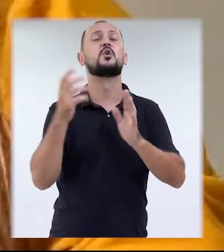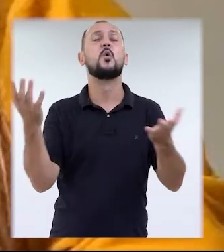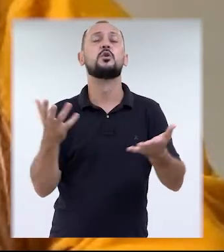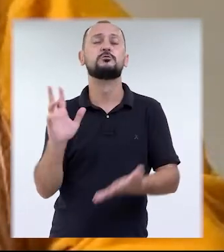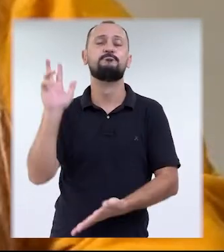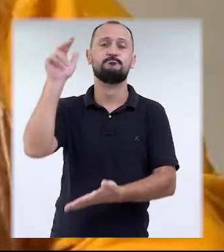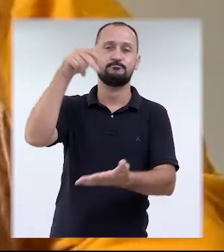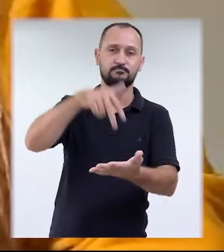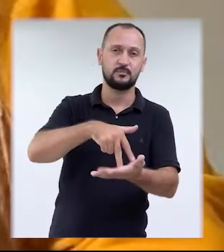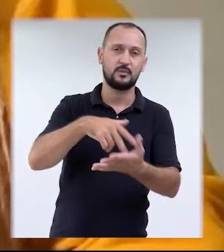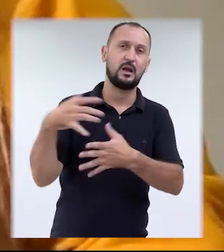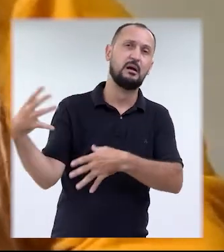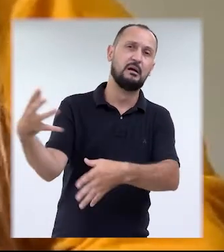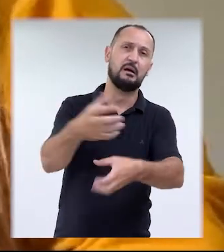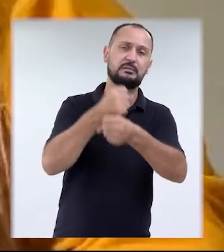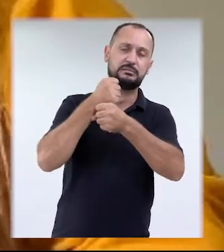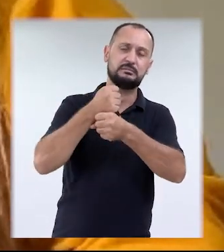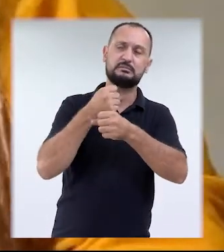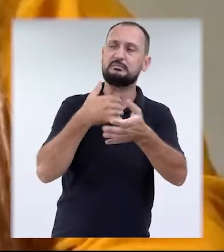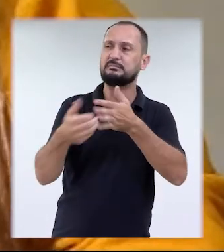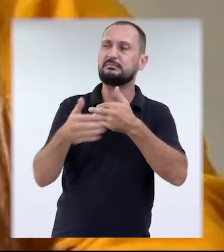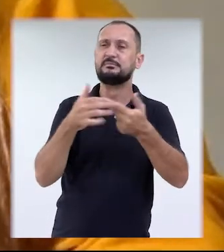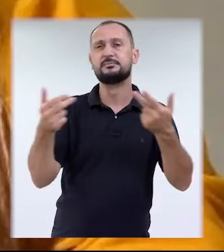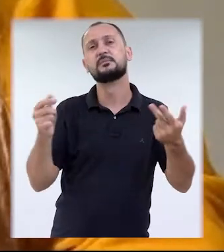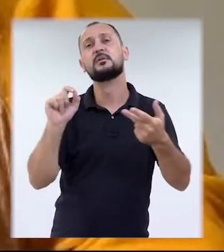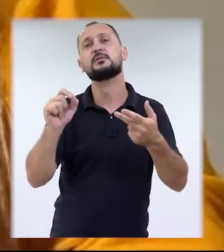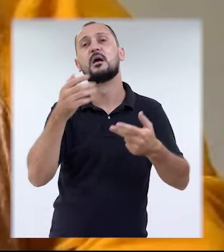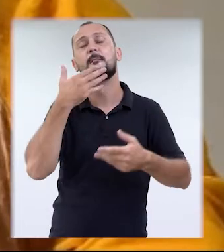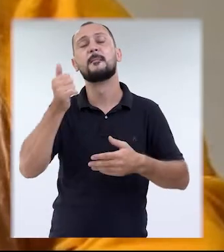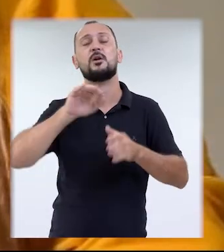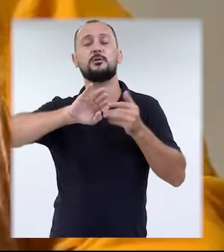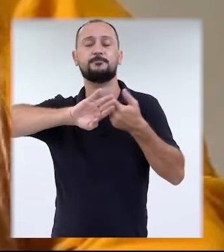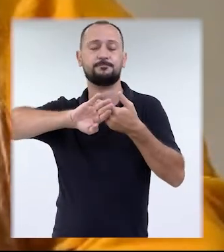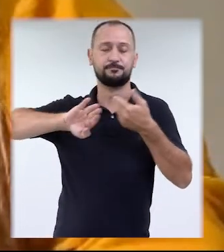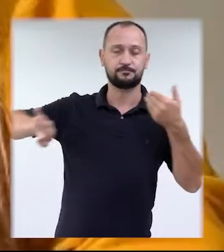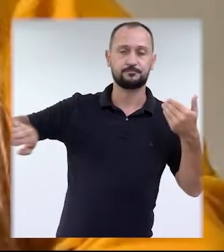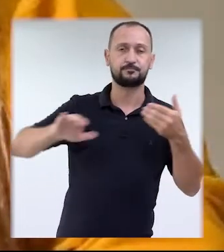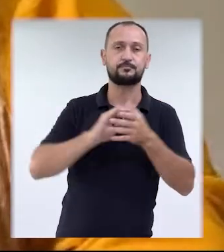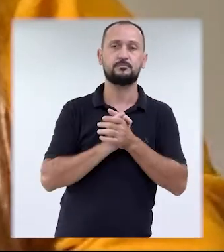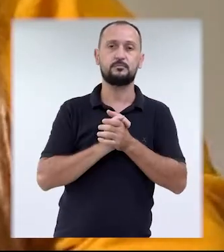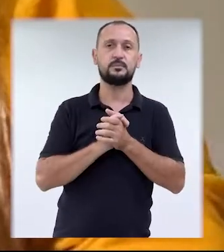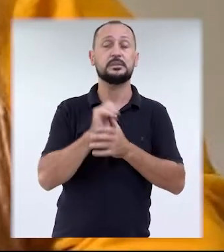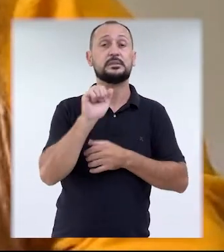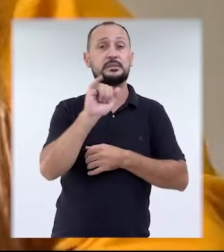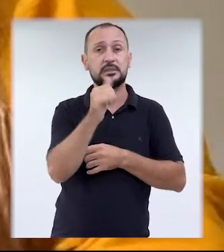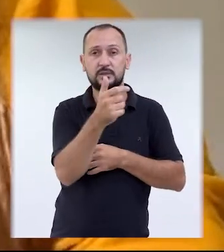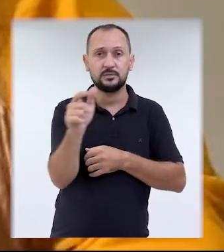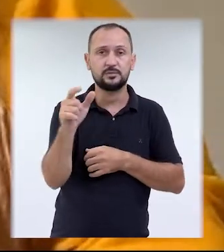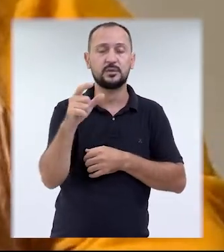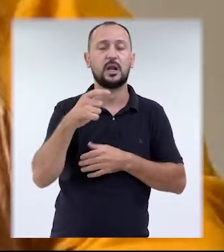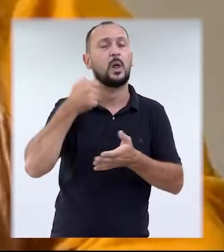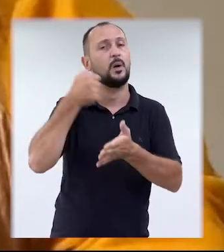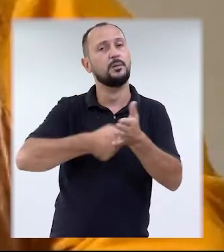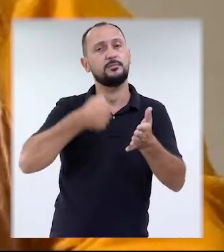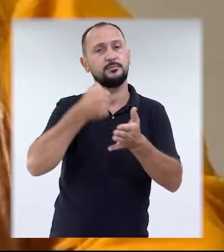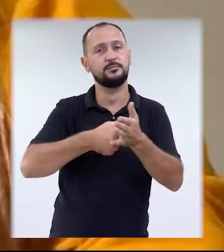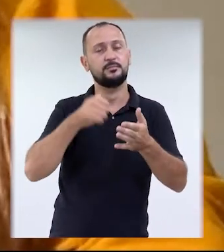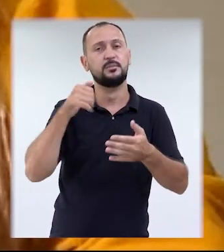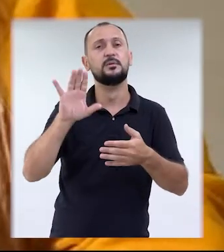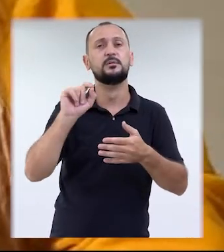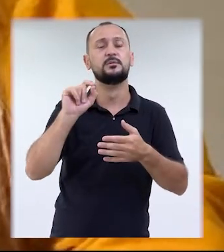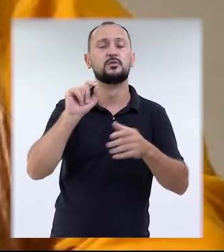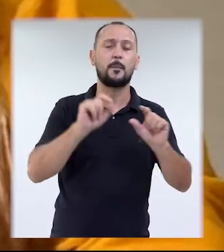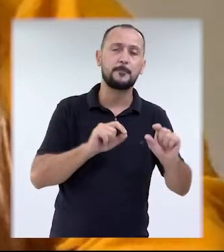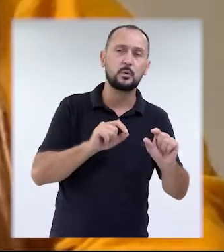estão aqui. Agarram-se às coisas quando seria melhor afastarem-se delas. Sem ela, elas exigem